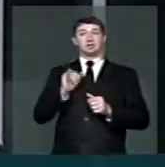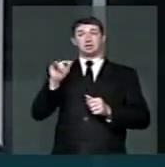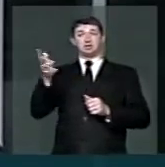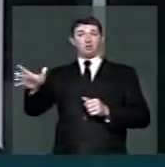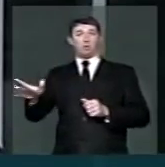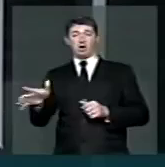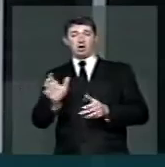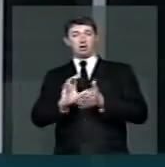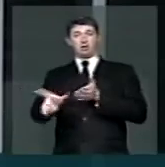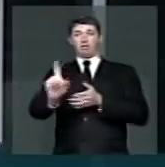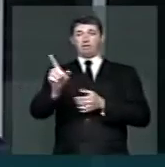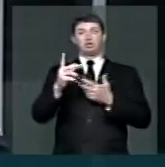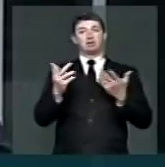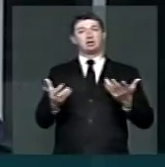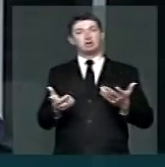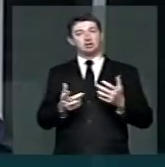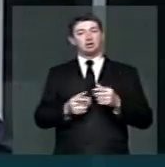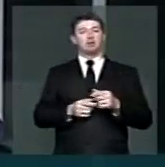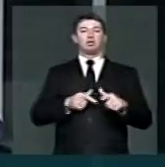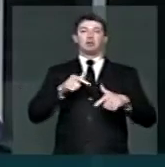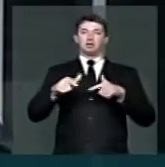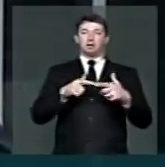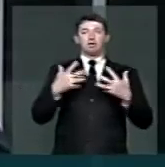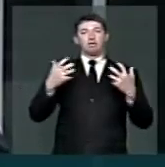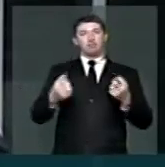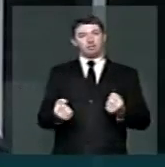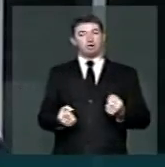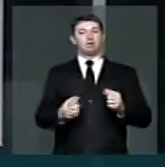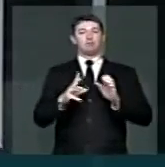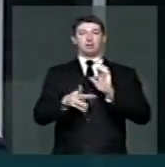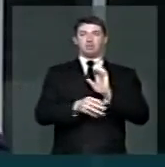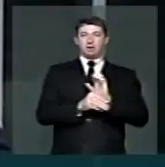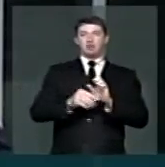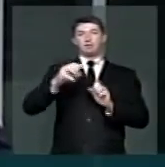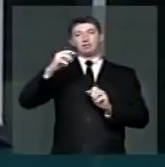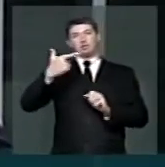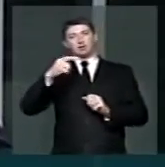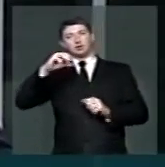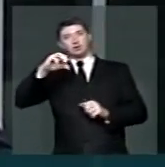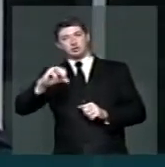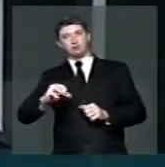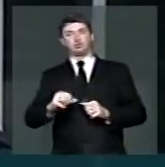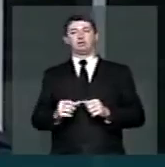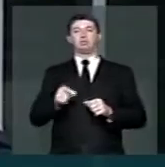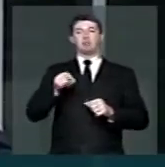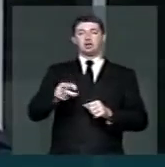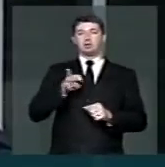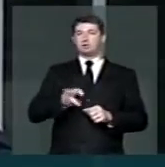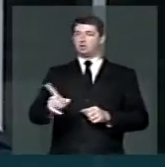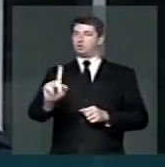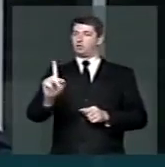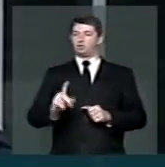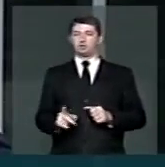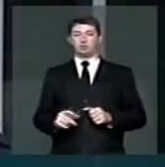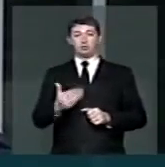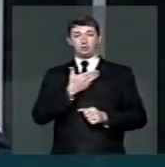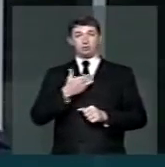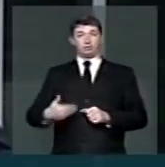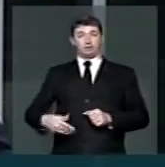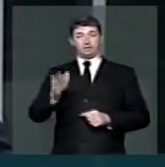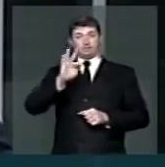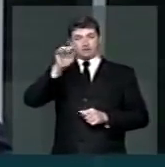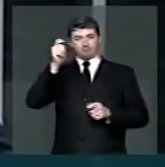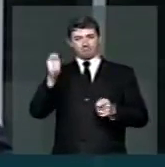Então, temos que trabalhar para que o veto à emenda 29, ele não permaneça, que o governo federal